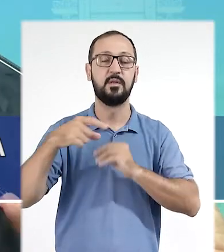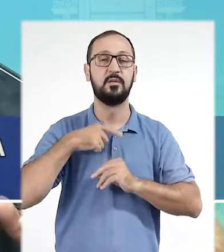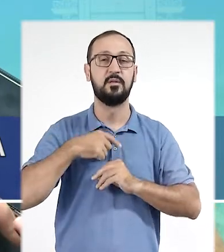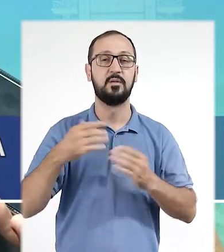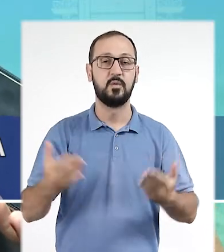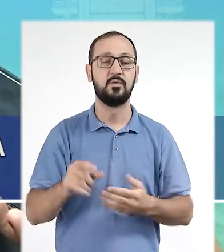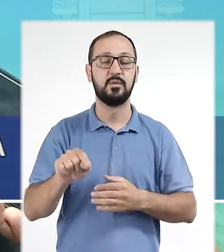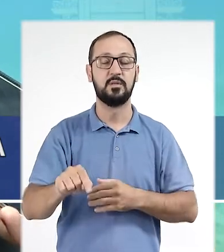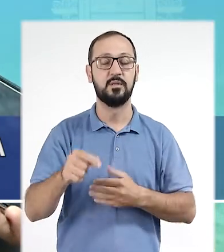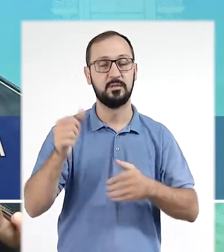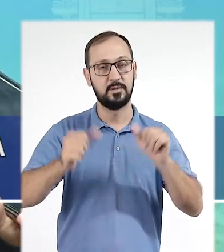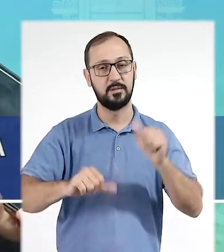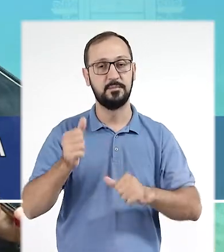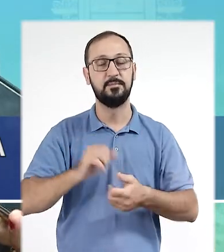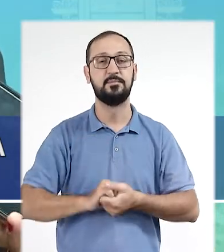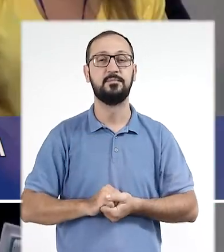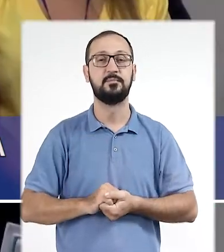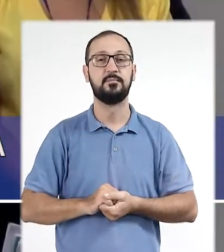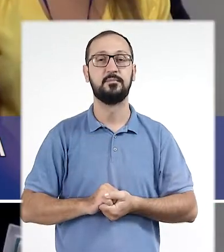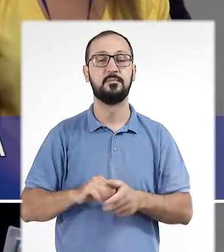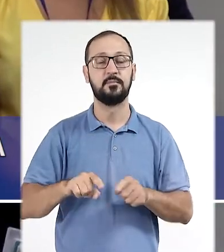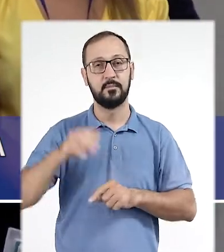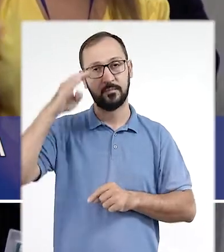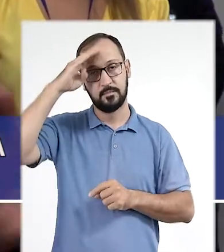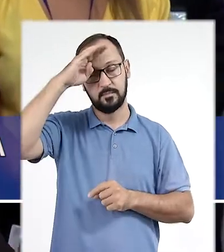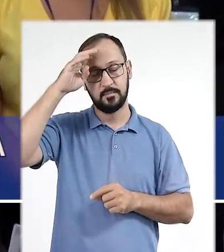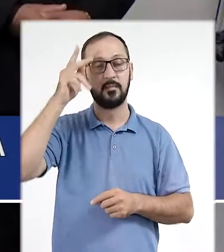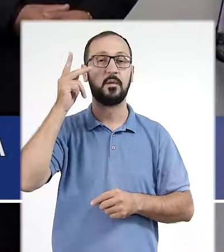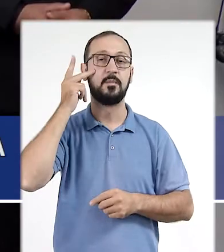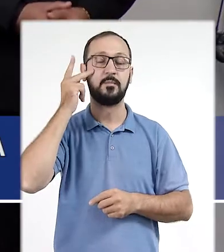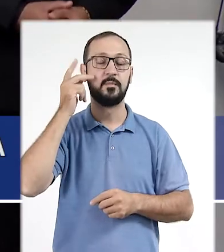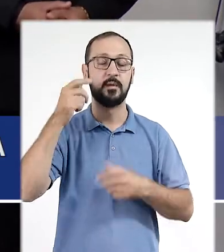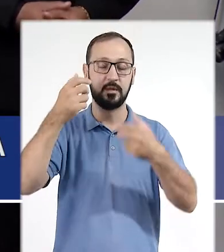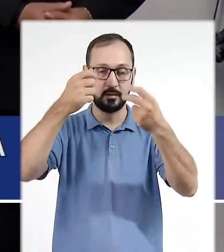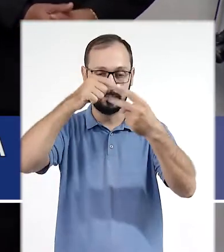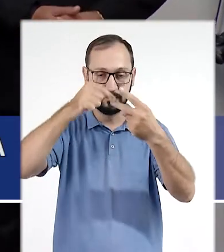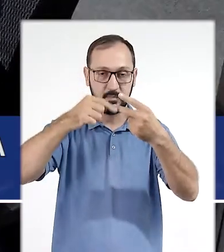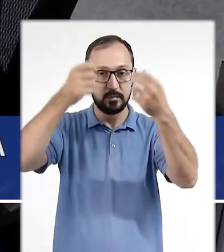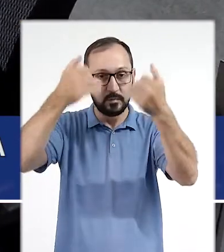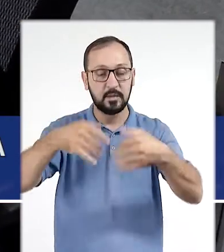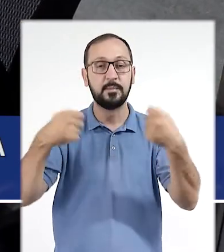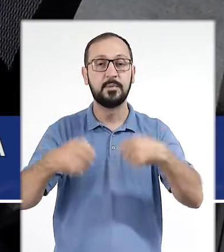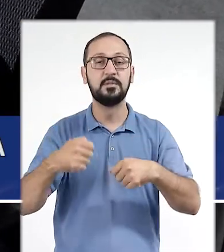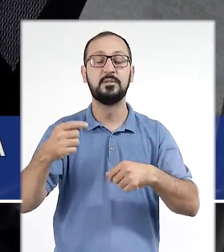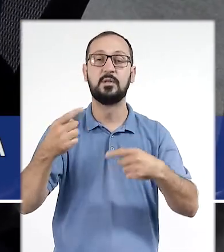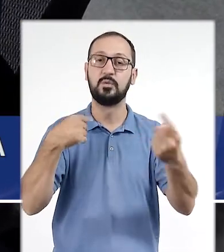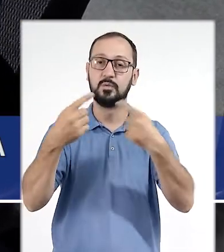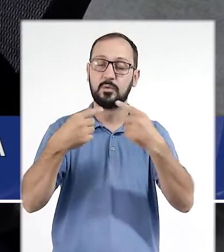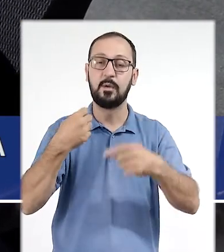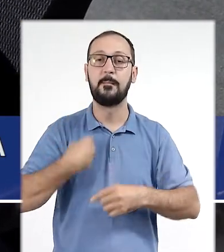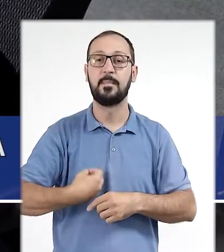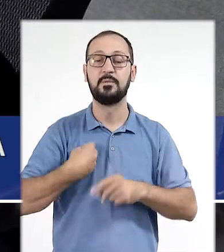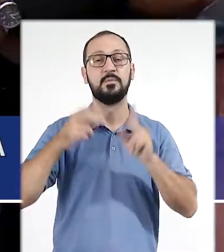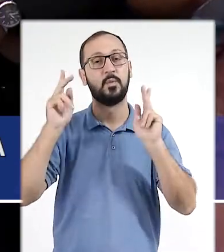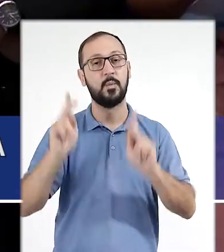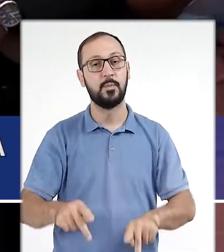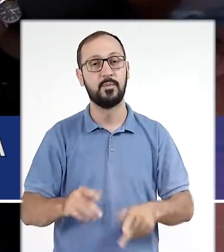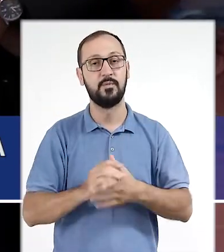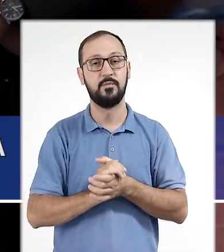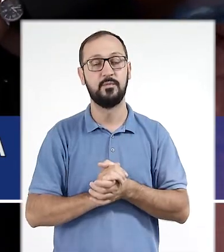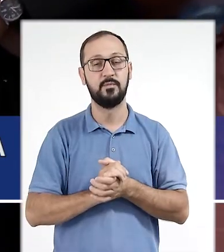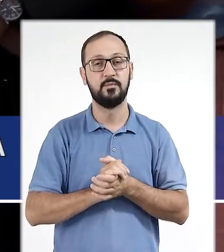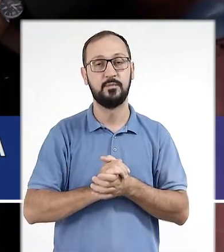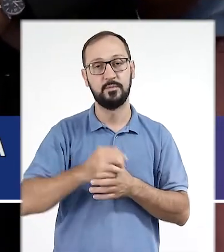que está aqui da Casa sendo analisado. Cabo Almi e Pedro Kemp, do PT, pontuaram a necessidade de se ampliar o debate com a participação